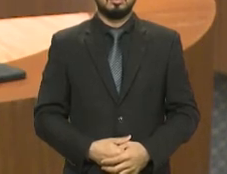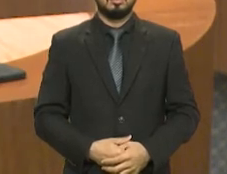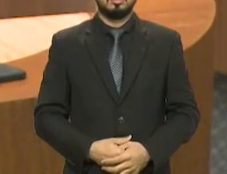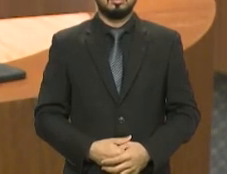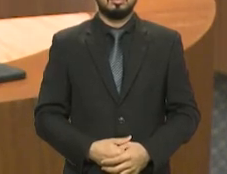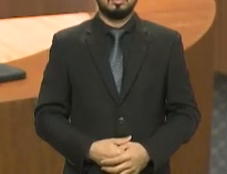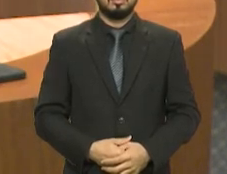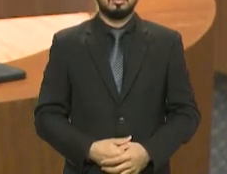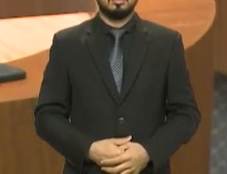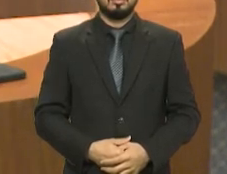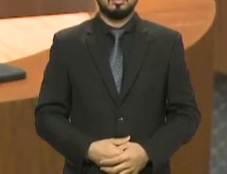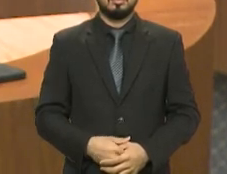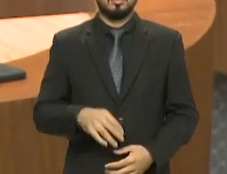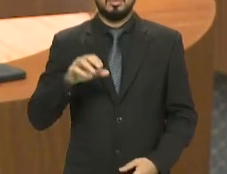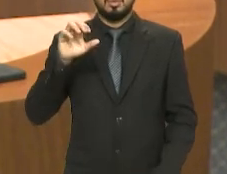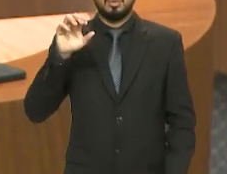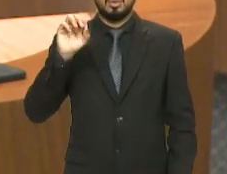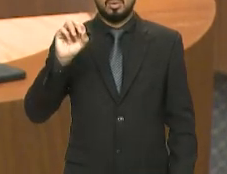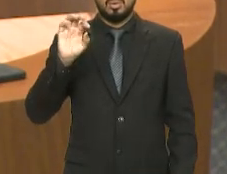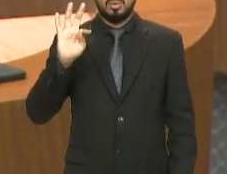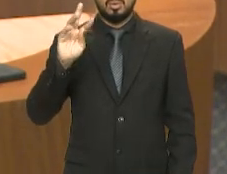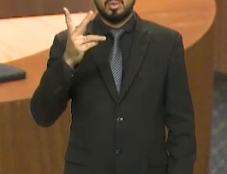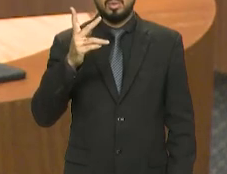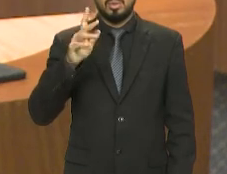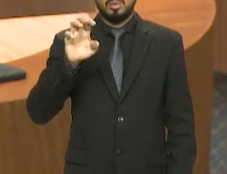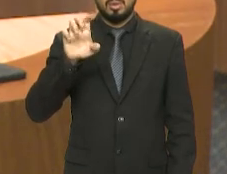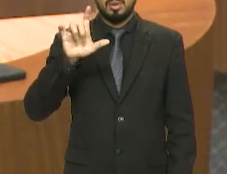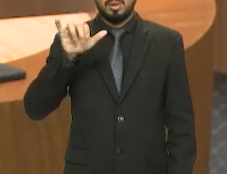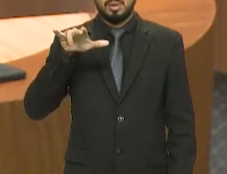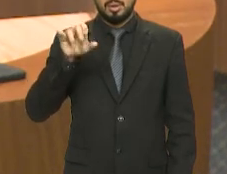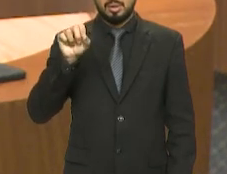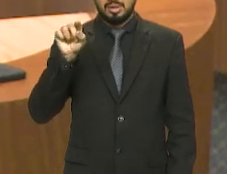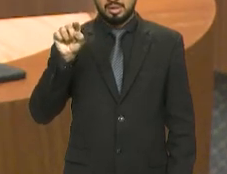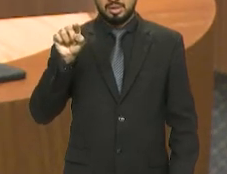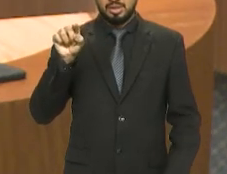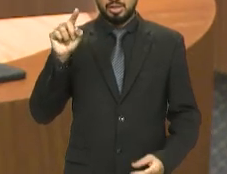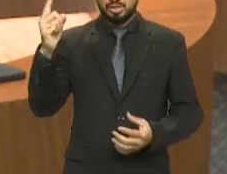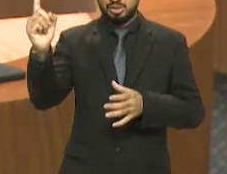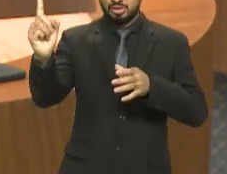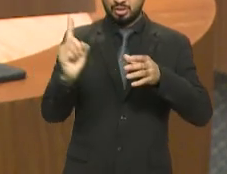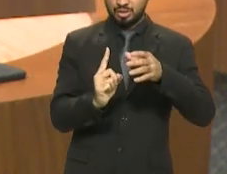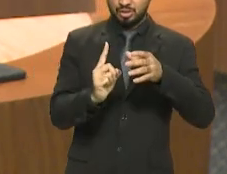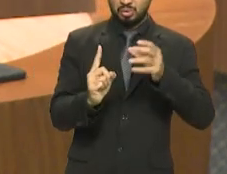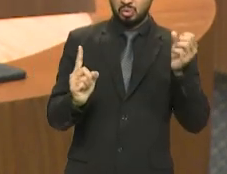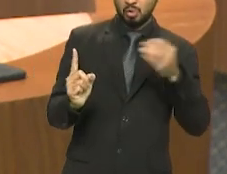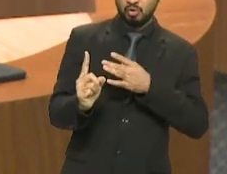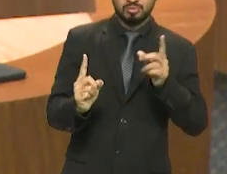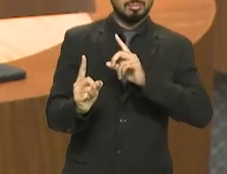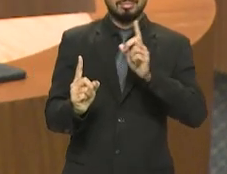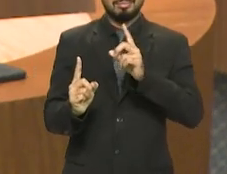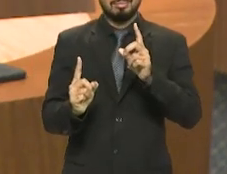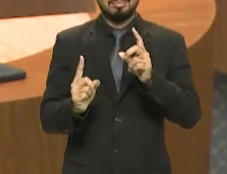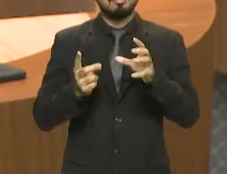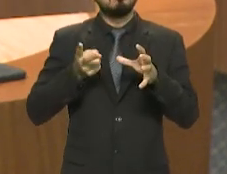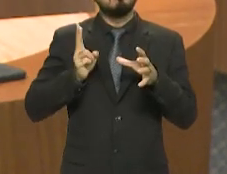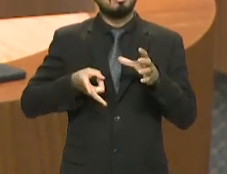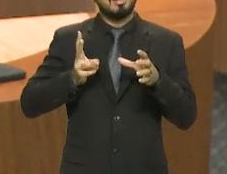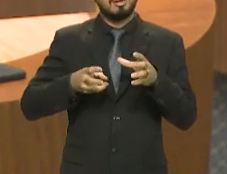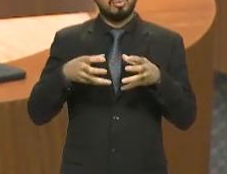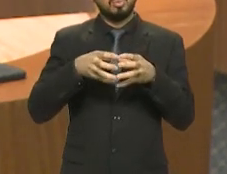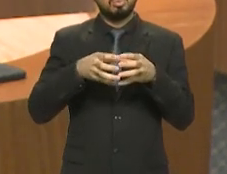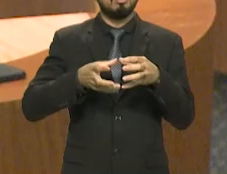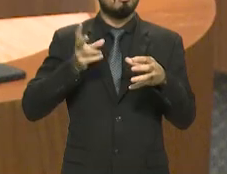Otelino não está chegando. Ele permanece. E ele permanece